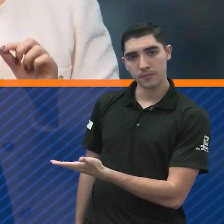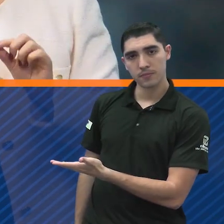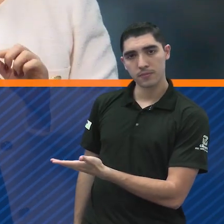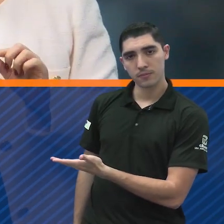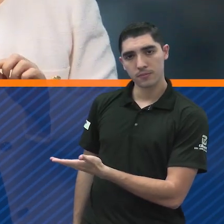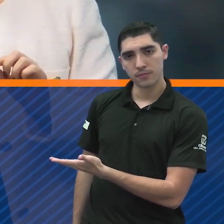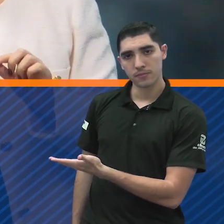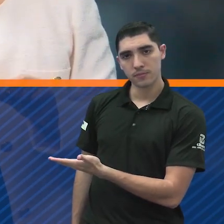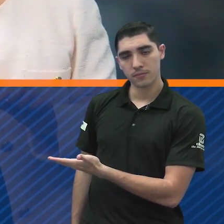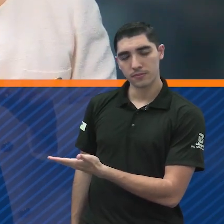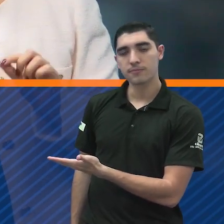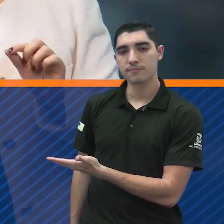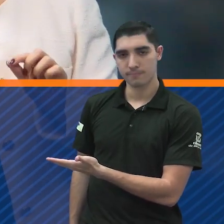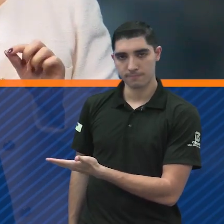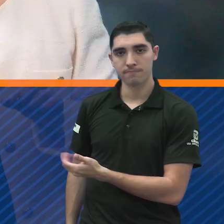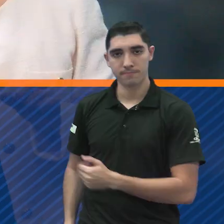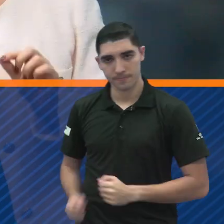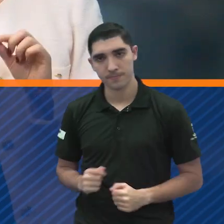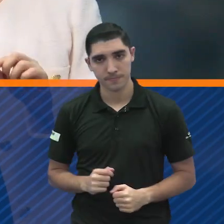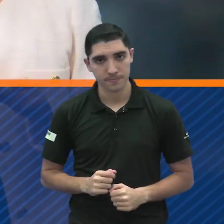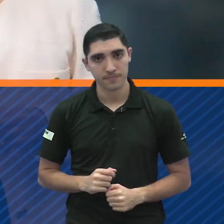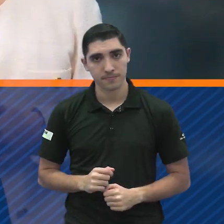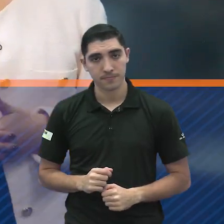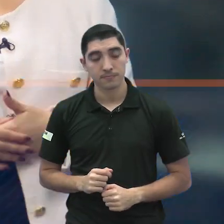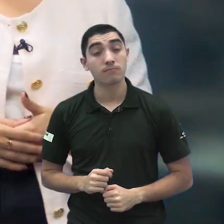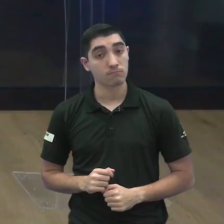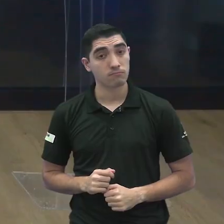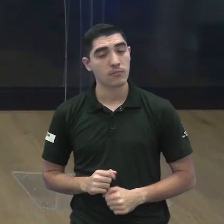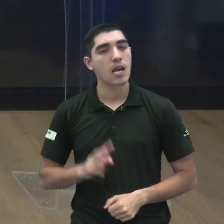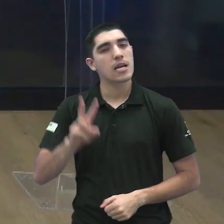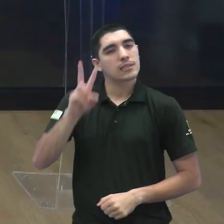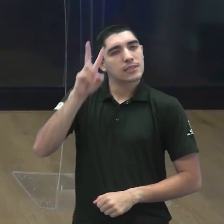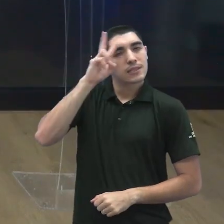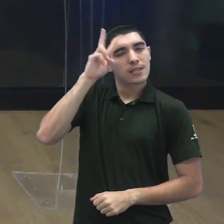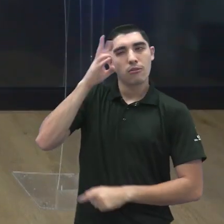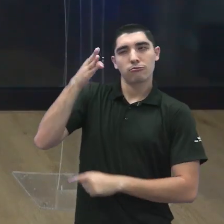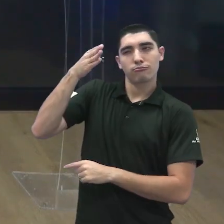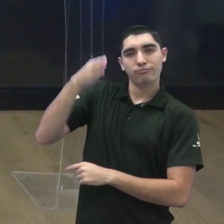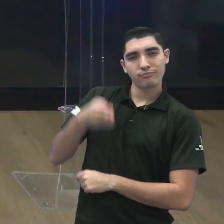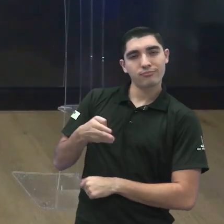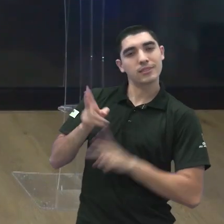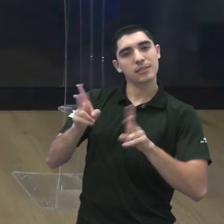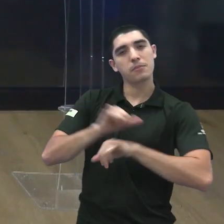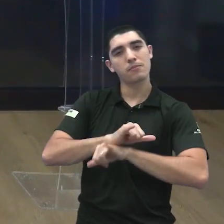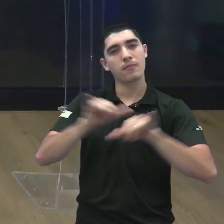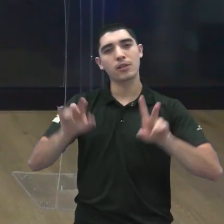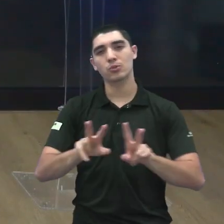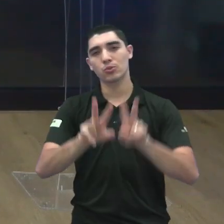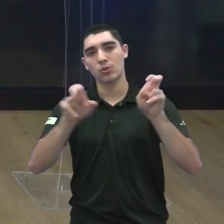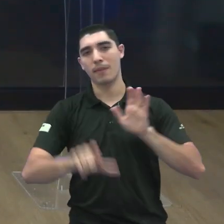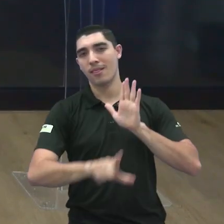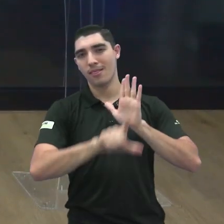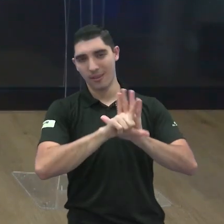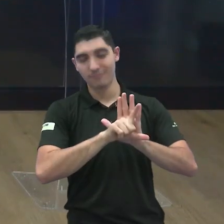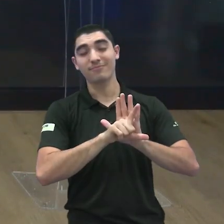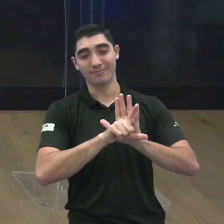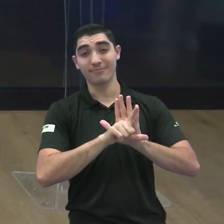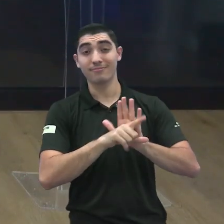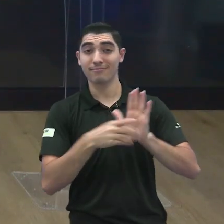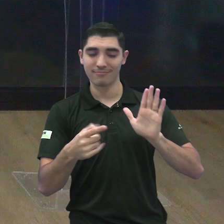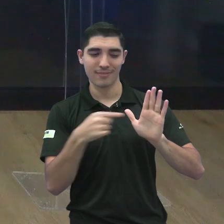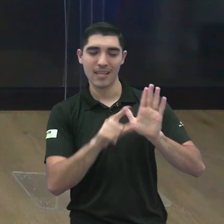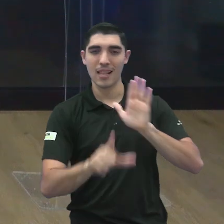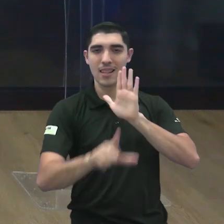0800 042 0070. Toda segunda-feira a gente fala sobre legislação aqui no